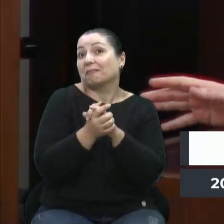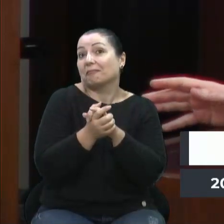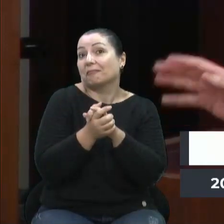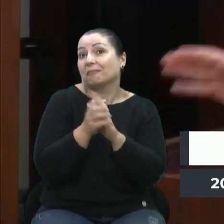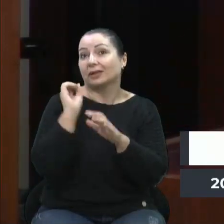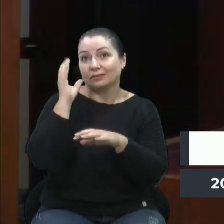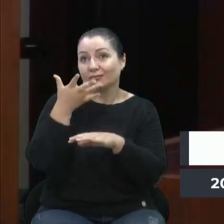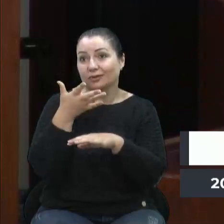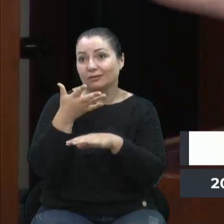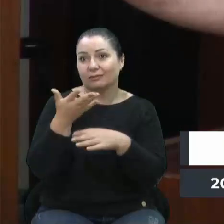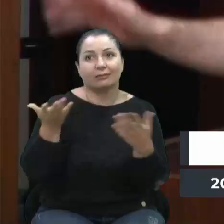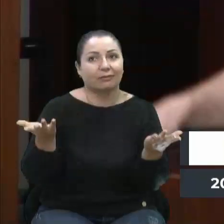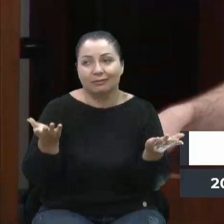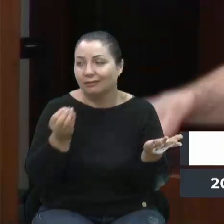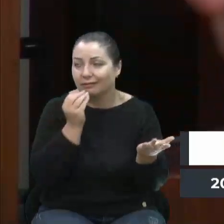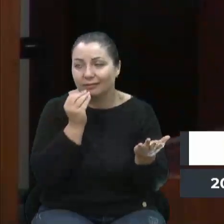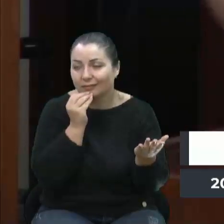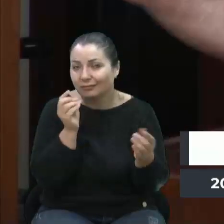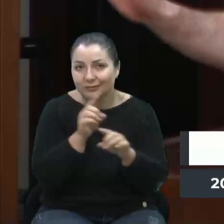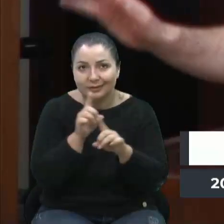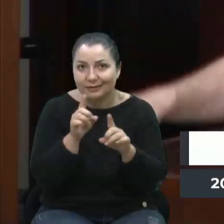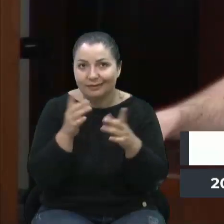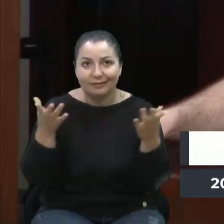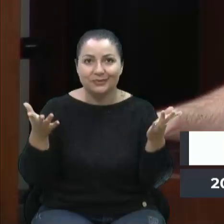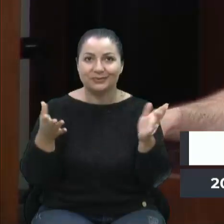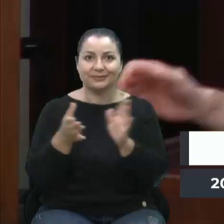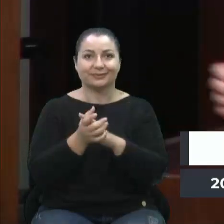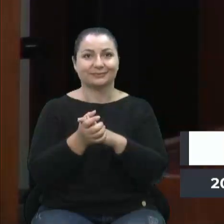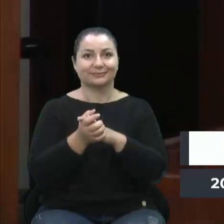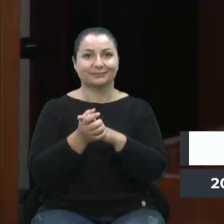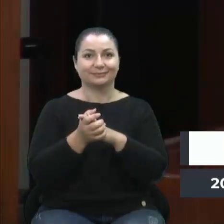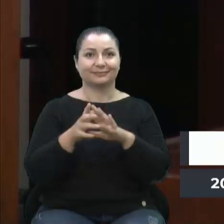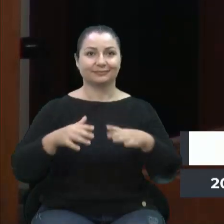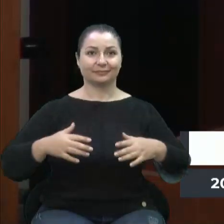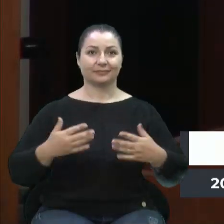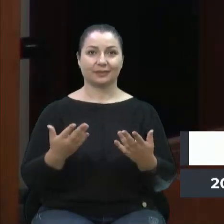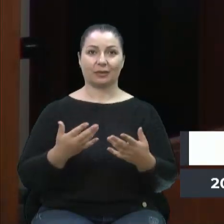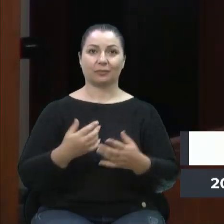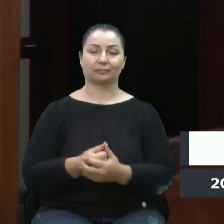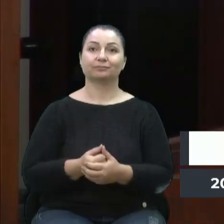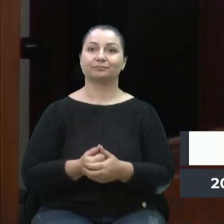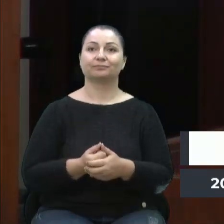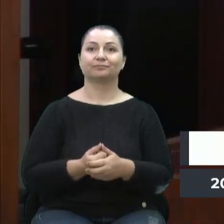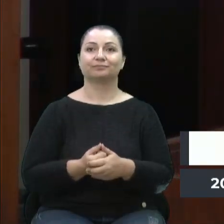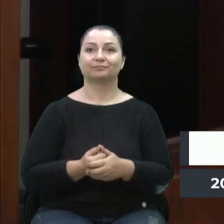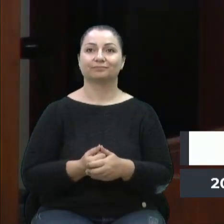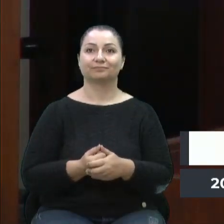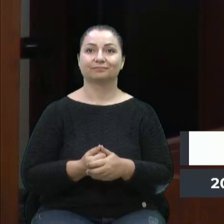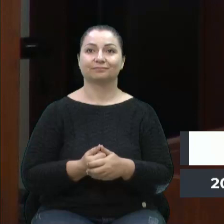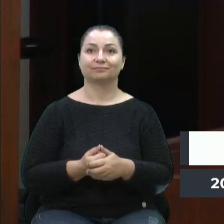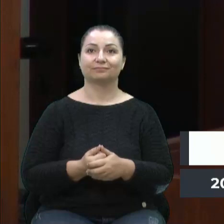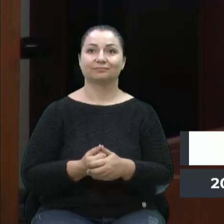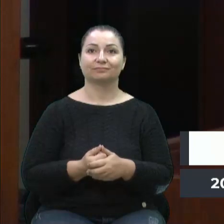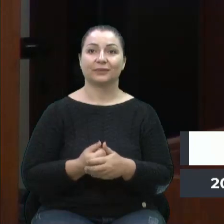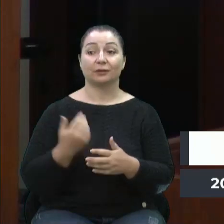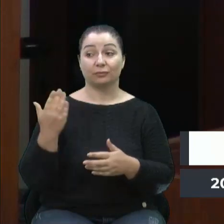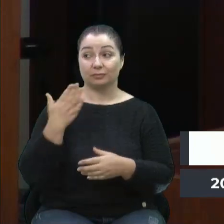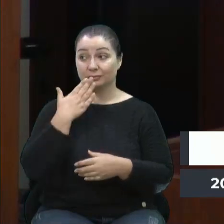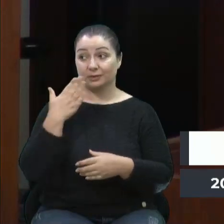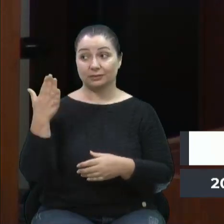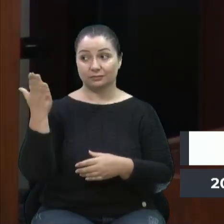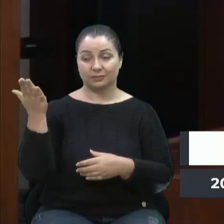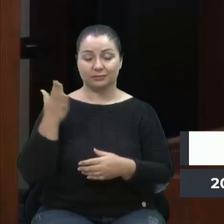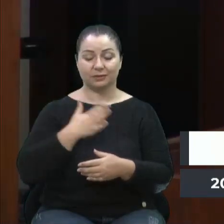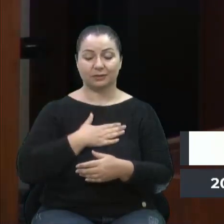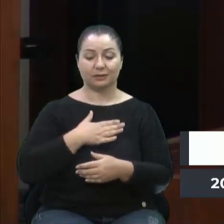problema? Já foi tentar em todo lugar do mundo. Não, resolveu. Então, meus caros colegas, antes de conceder a parte à minha querida colega Estela, eu